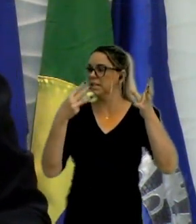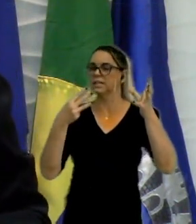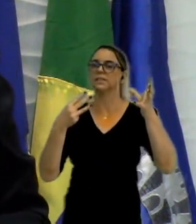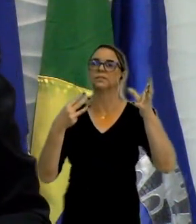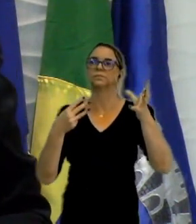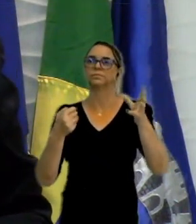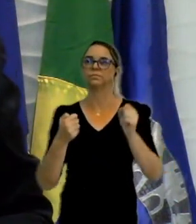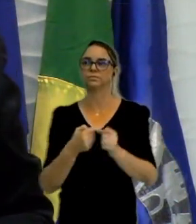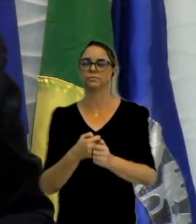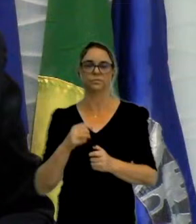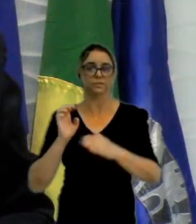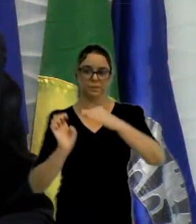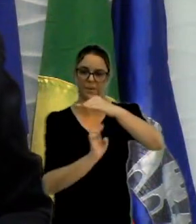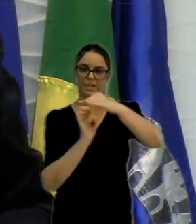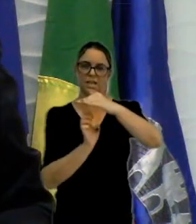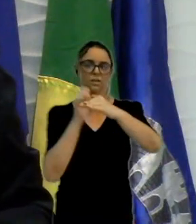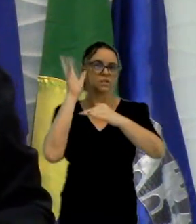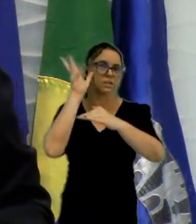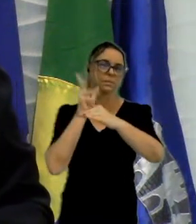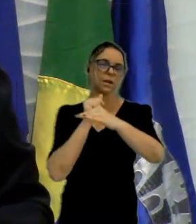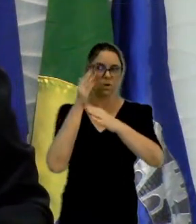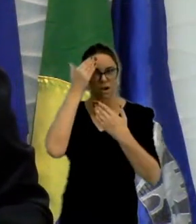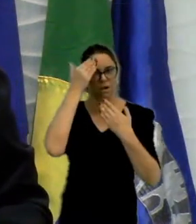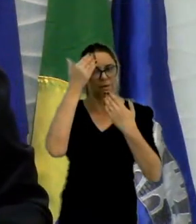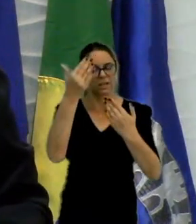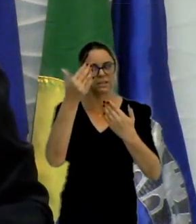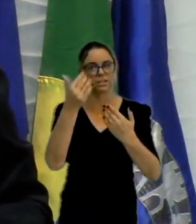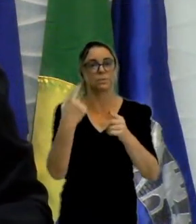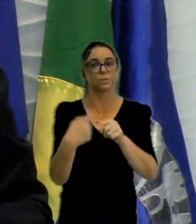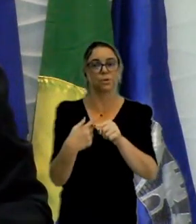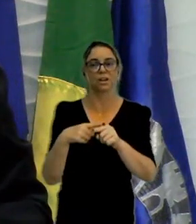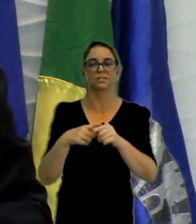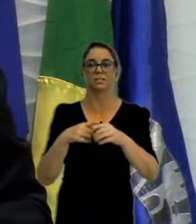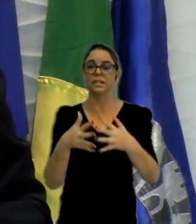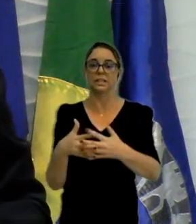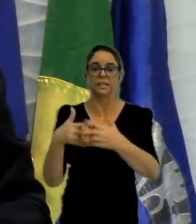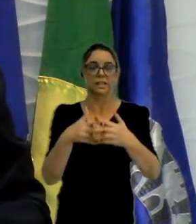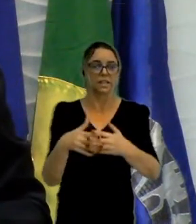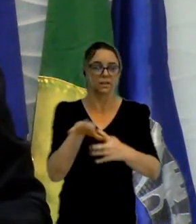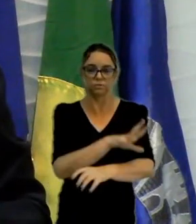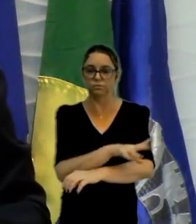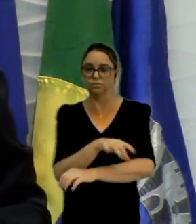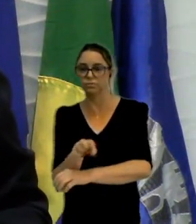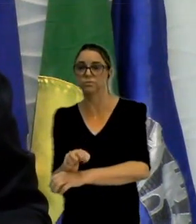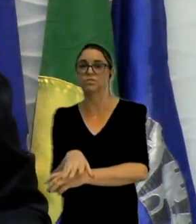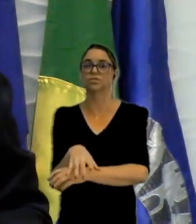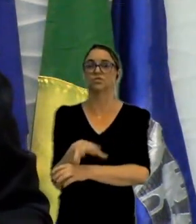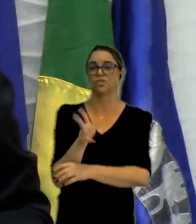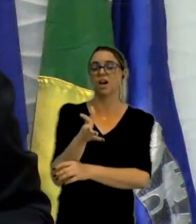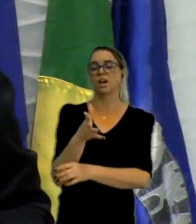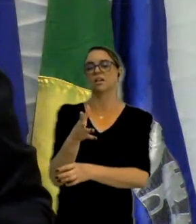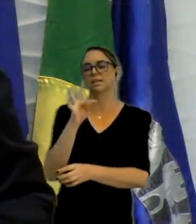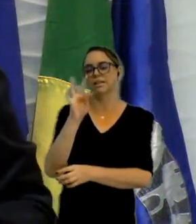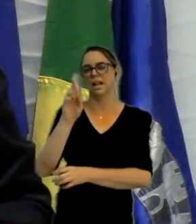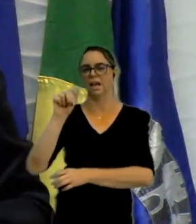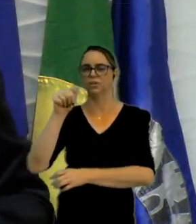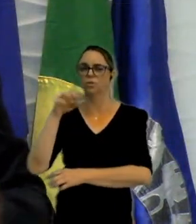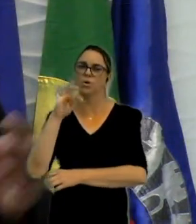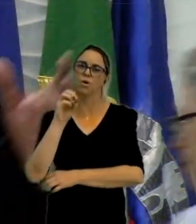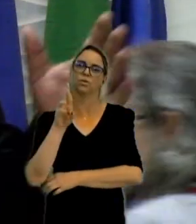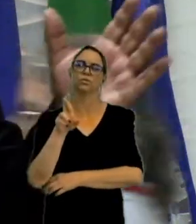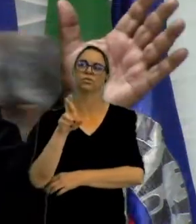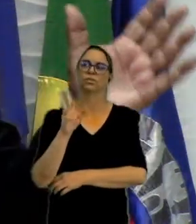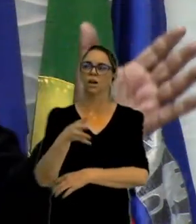Zé Almeida, que disponibilizou um trator e está fazendo aração de terra. Isso